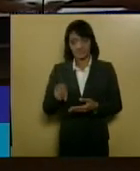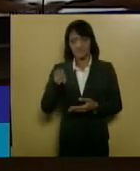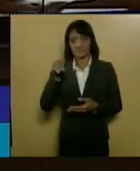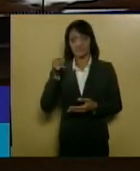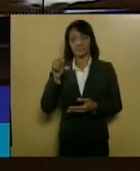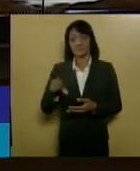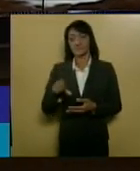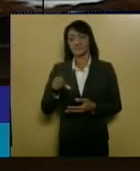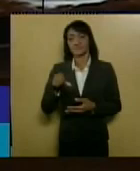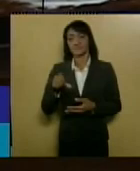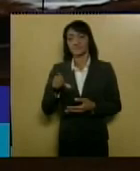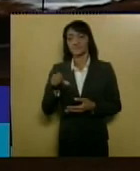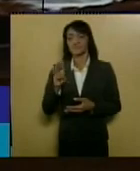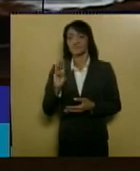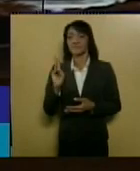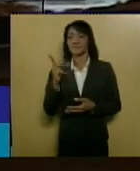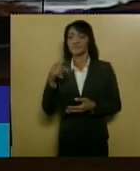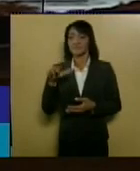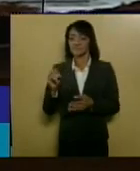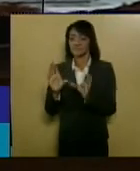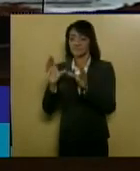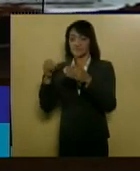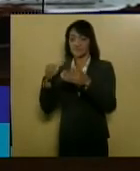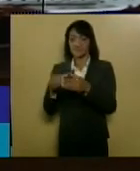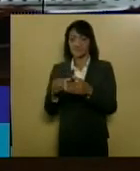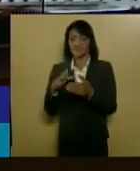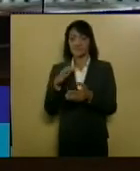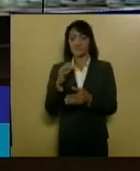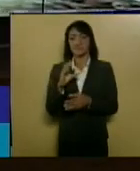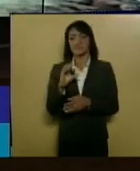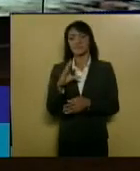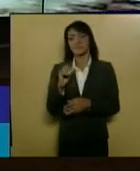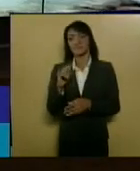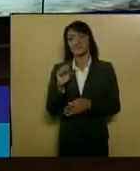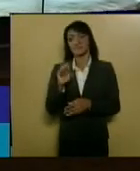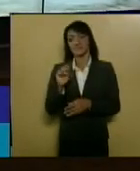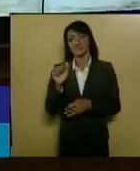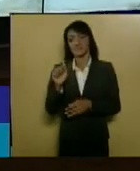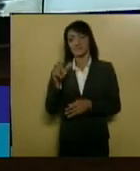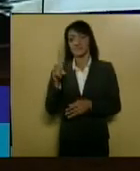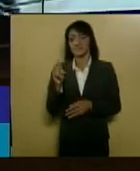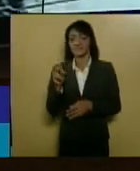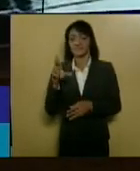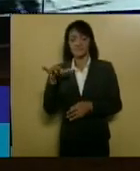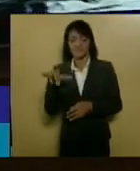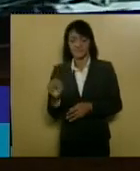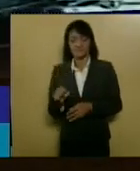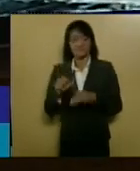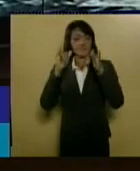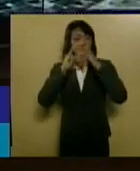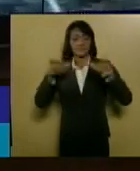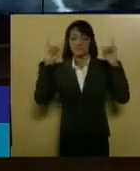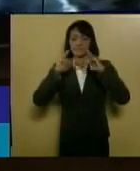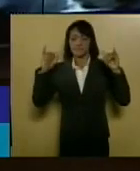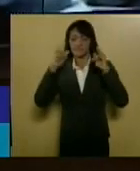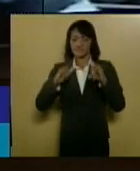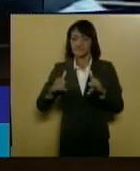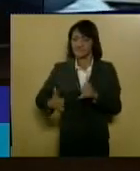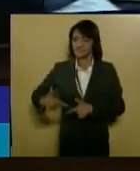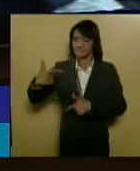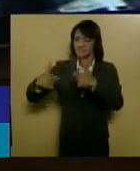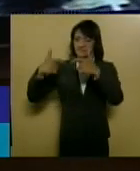e, posteriormente, de 8º Batalhão de Caçadores, onde participou de diversas campanhas na Guerra da